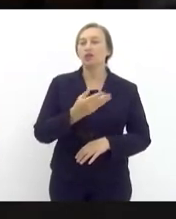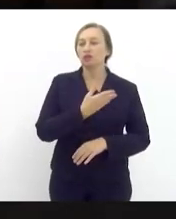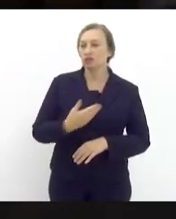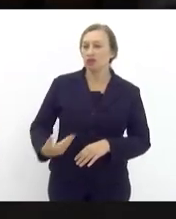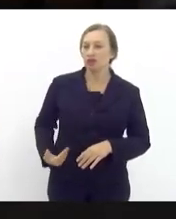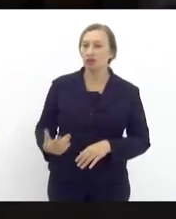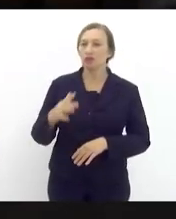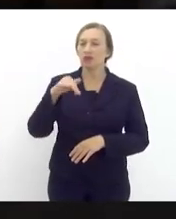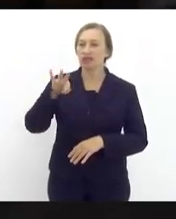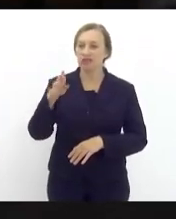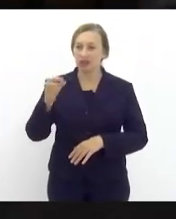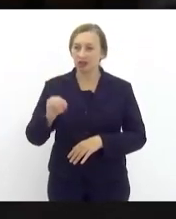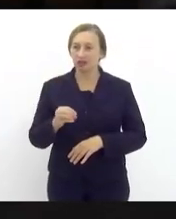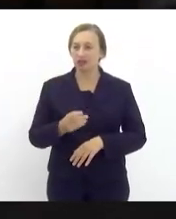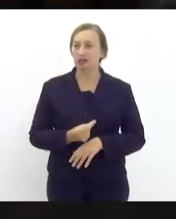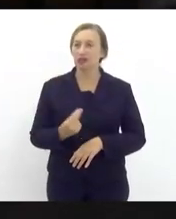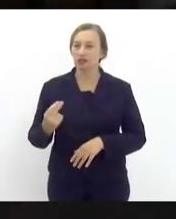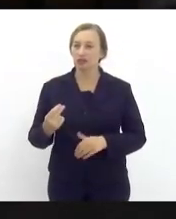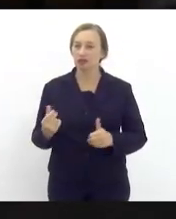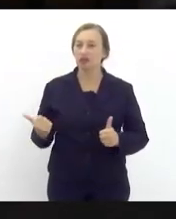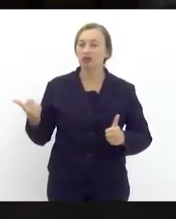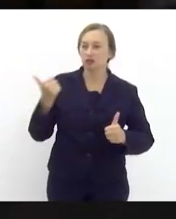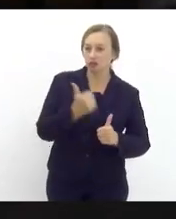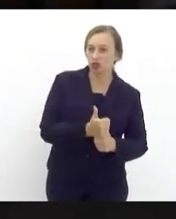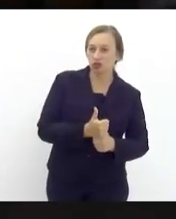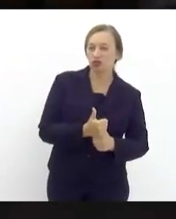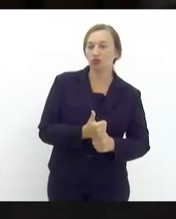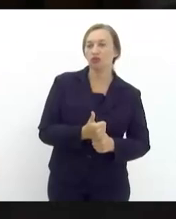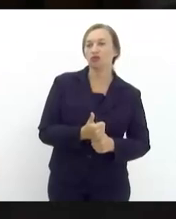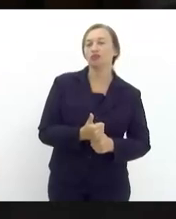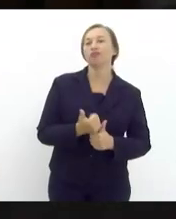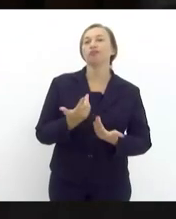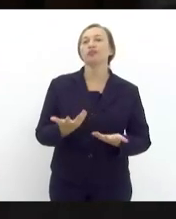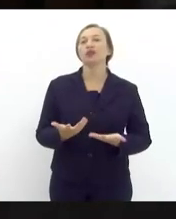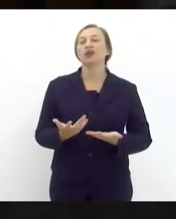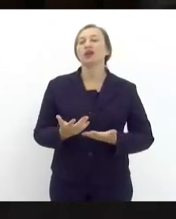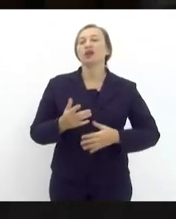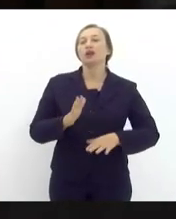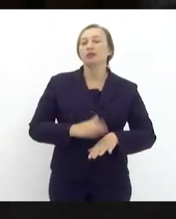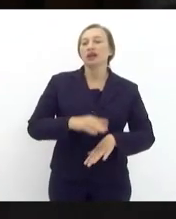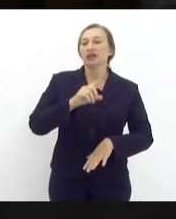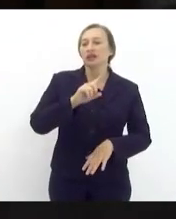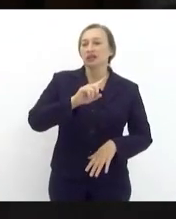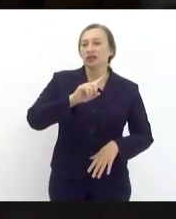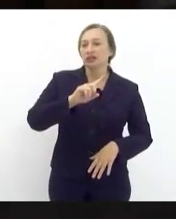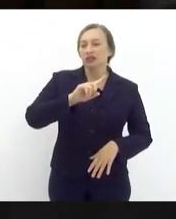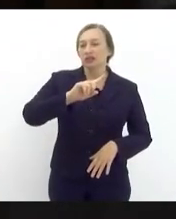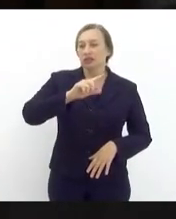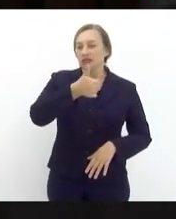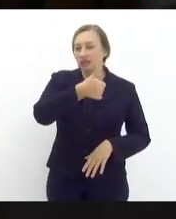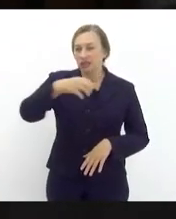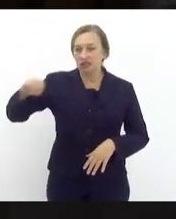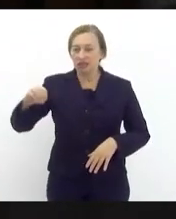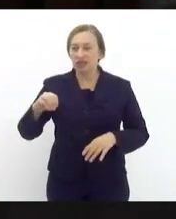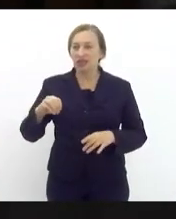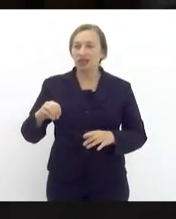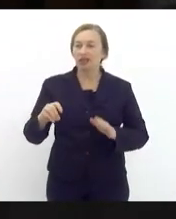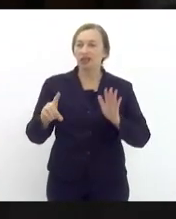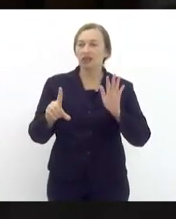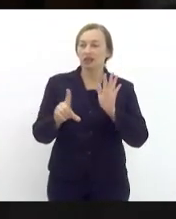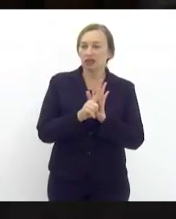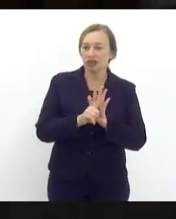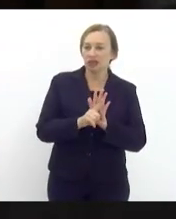Alencar além de mais de 100 leis o deputado se destaca pela seriedade